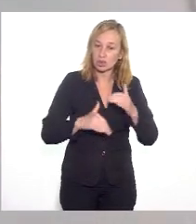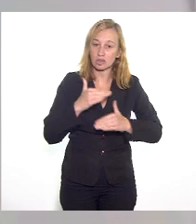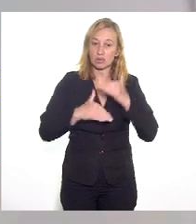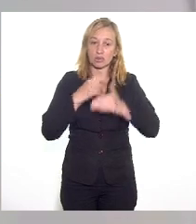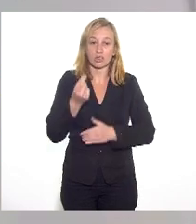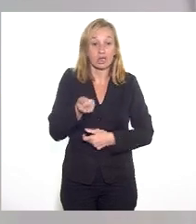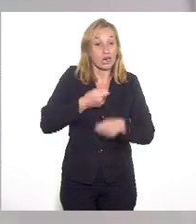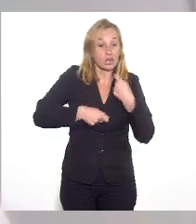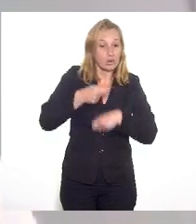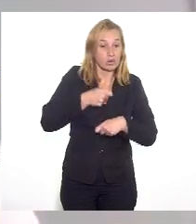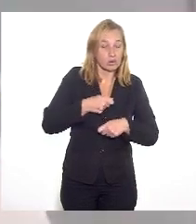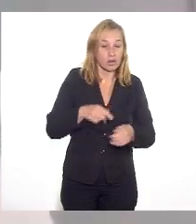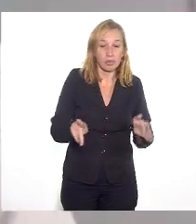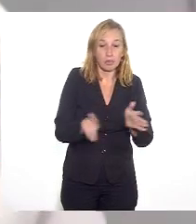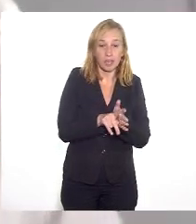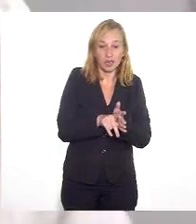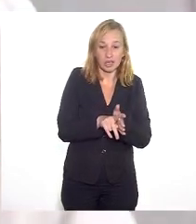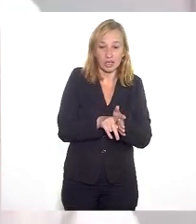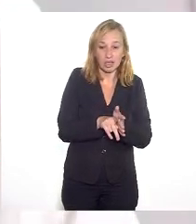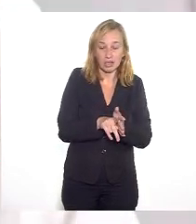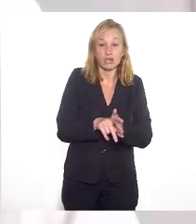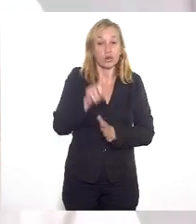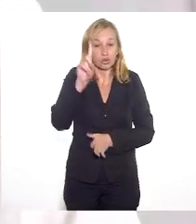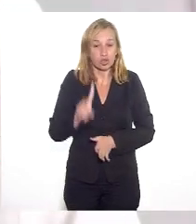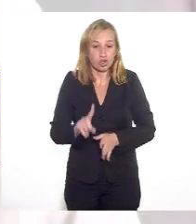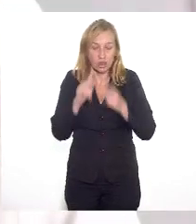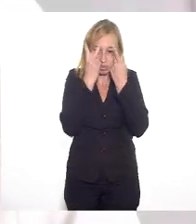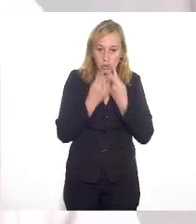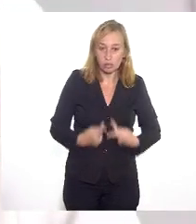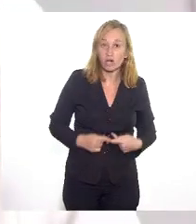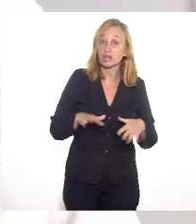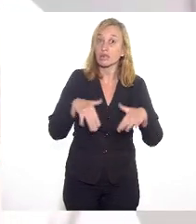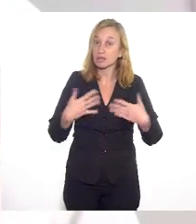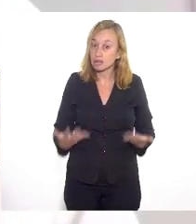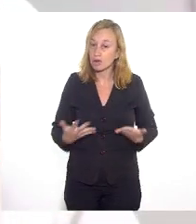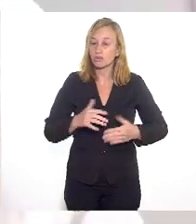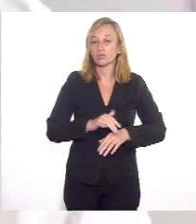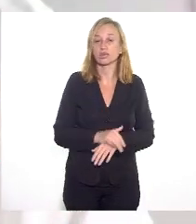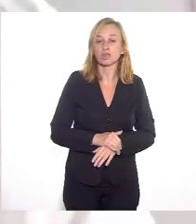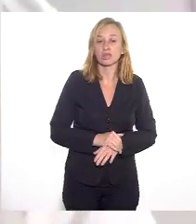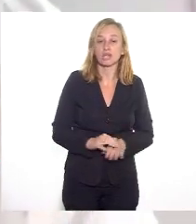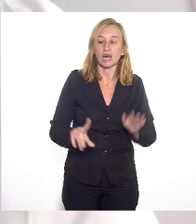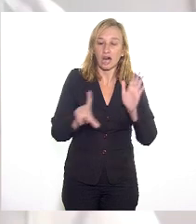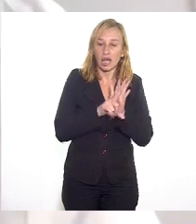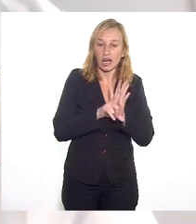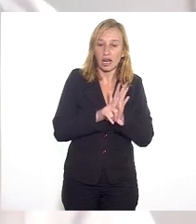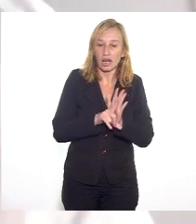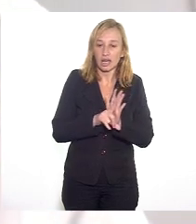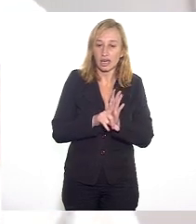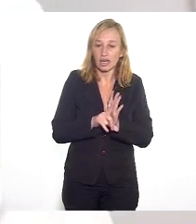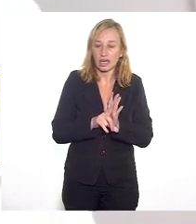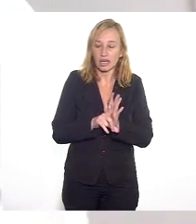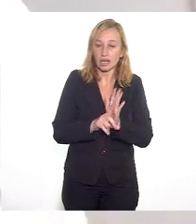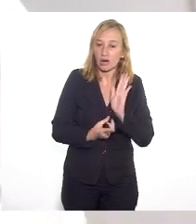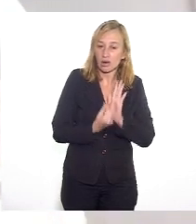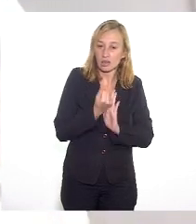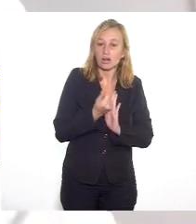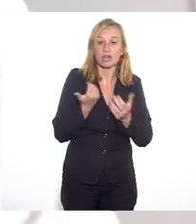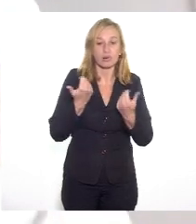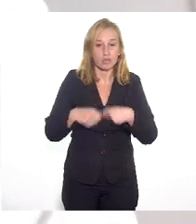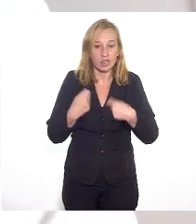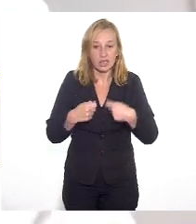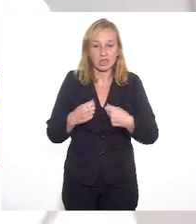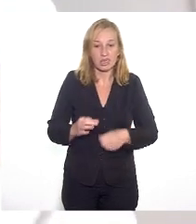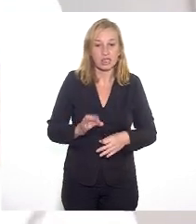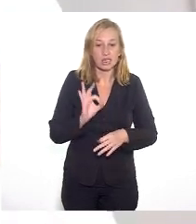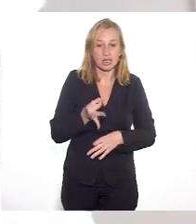da economia vem da garantia dos direitos humanos. Então, a lei de diretrizes orçamentárias ela precisa